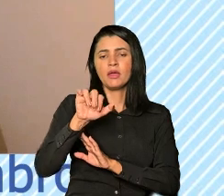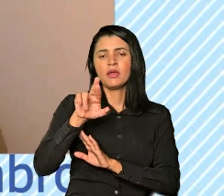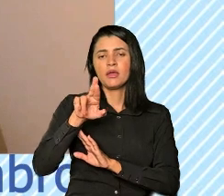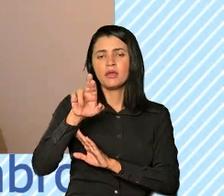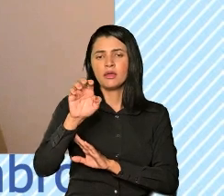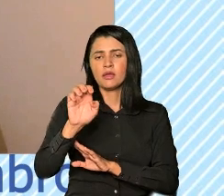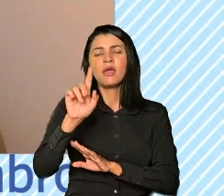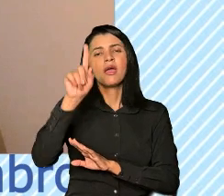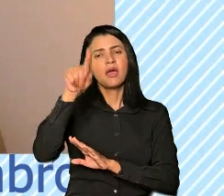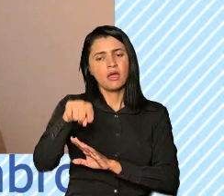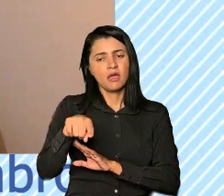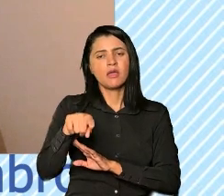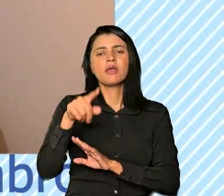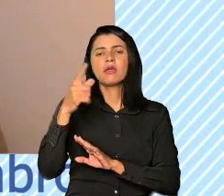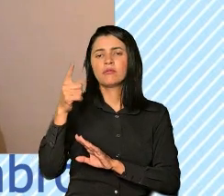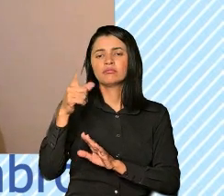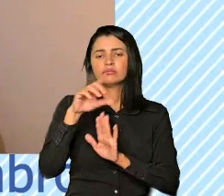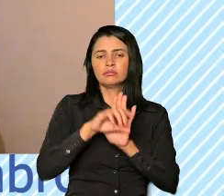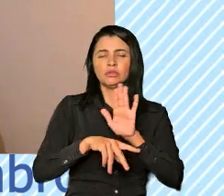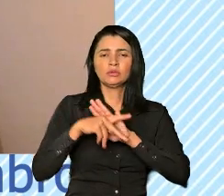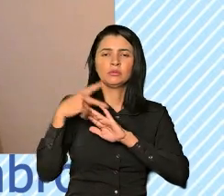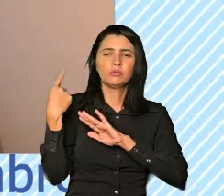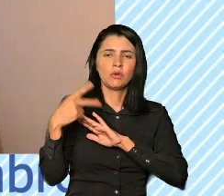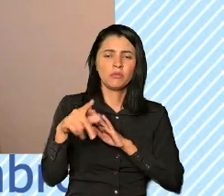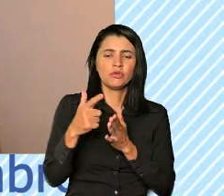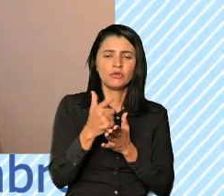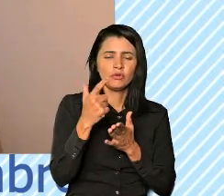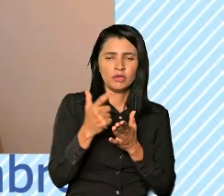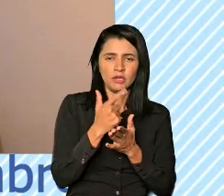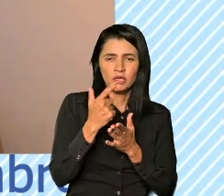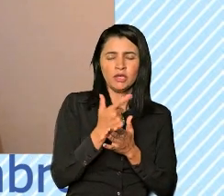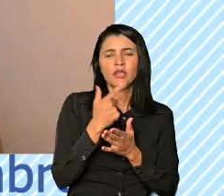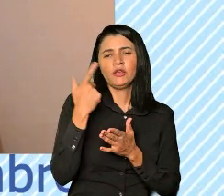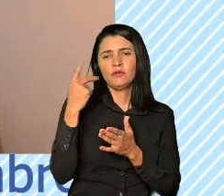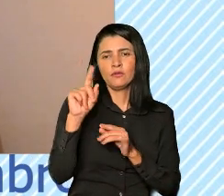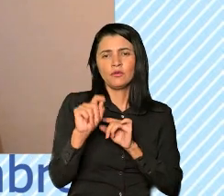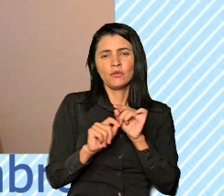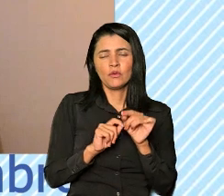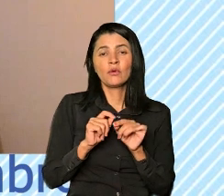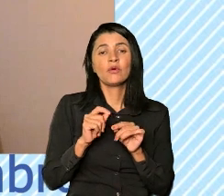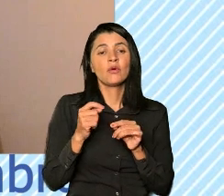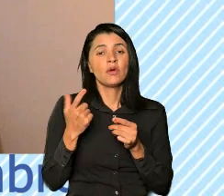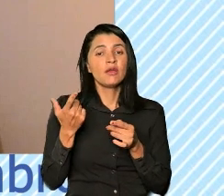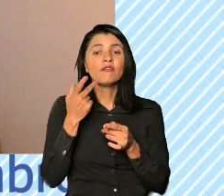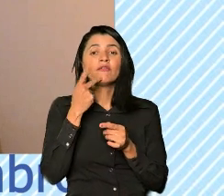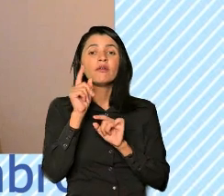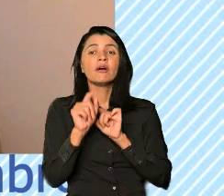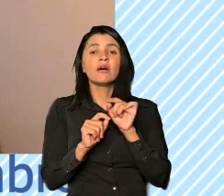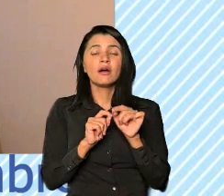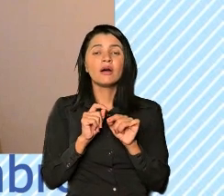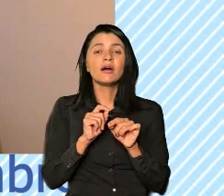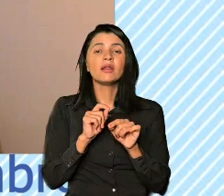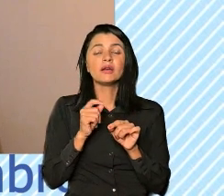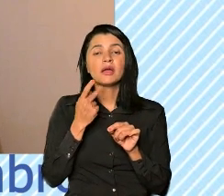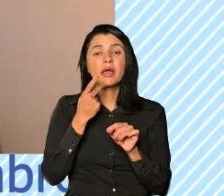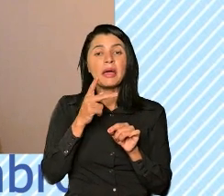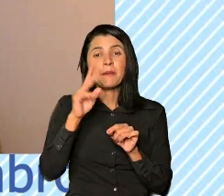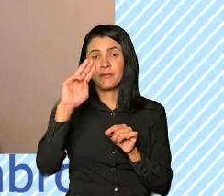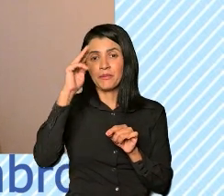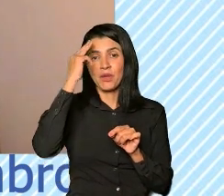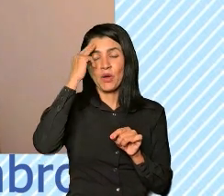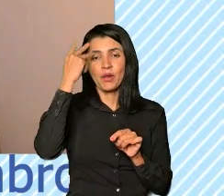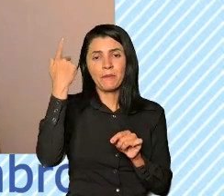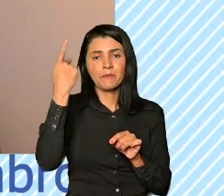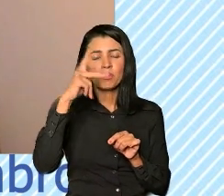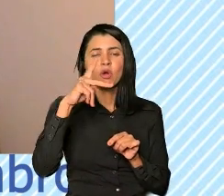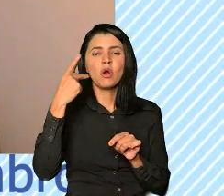do livro, organizado pelo Jacques Le Goff, que é no Velho Histoire esse livro, e ele fala, esse texto chama Memória